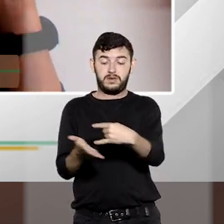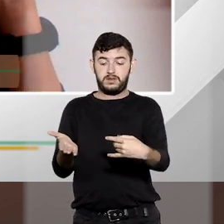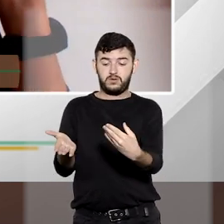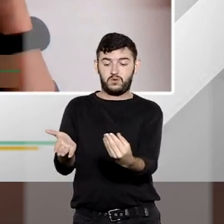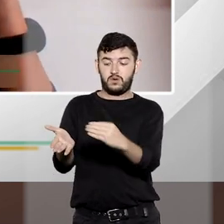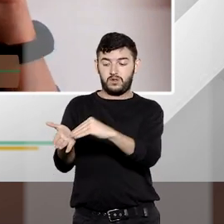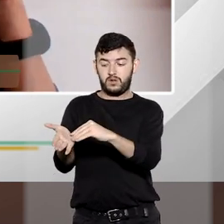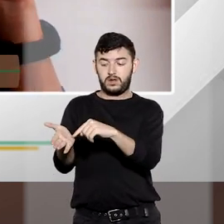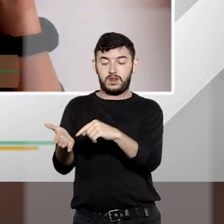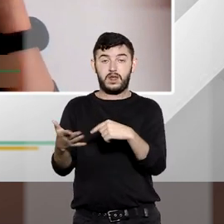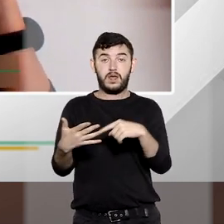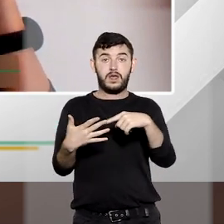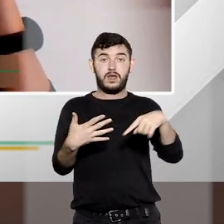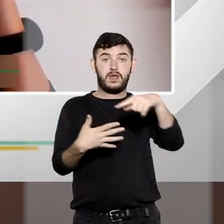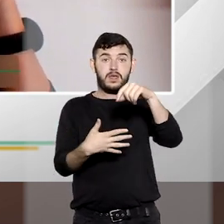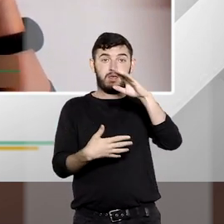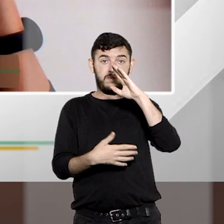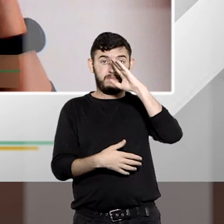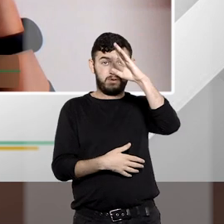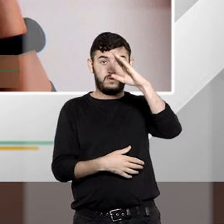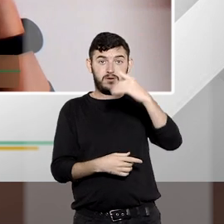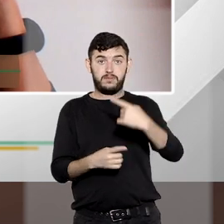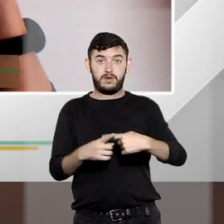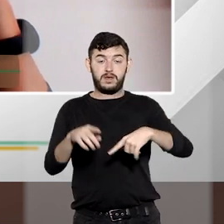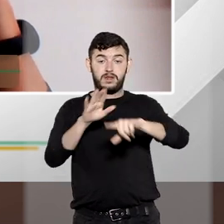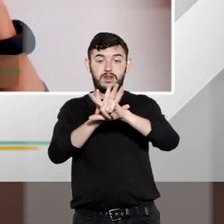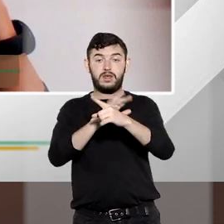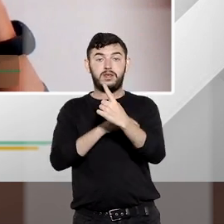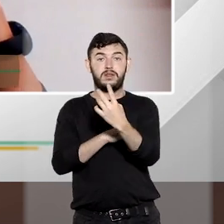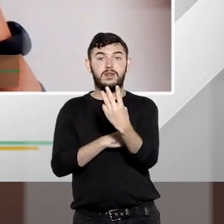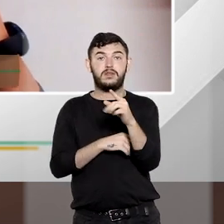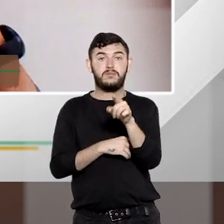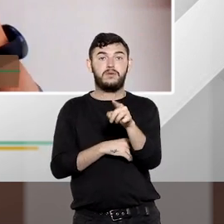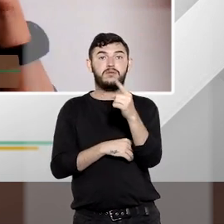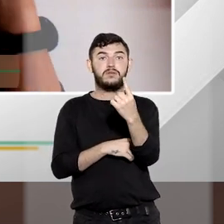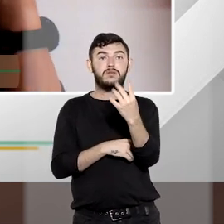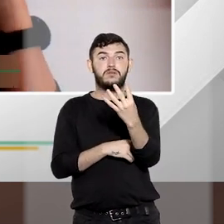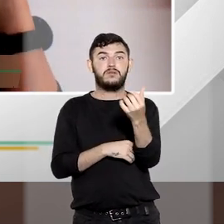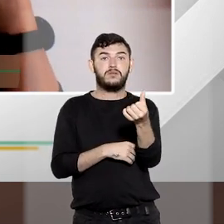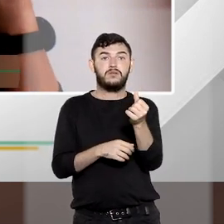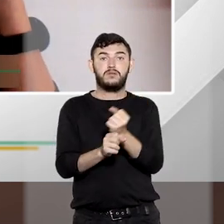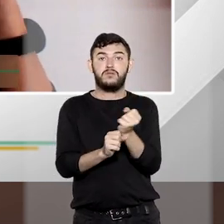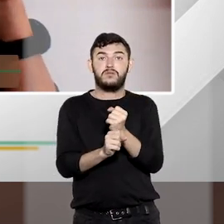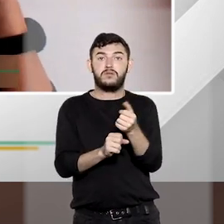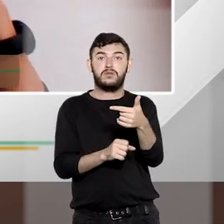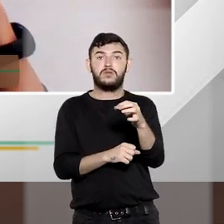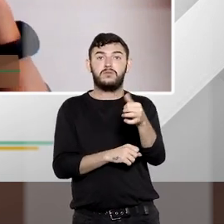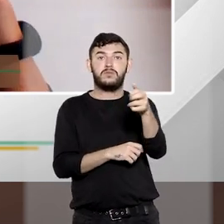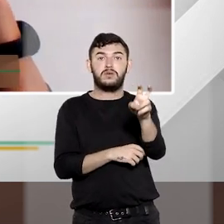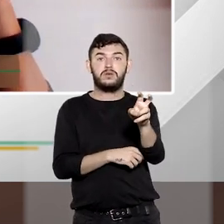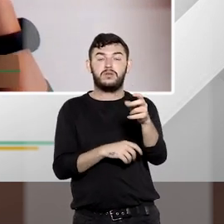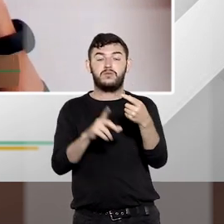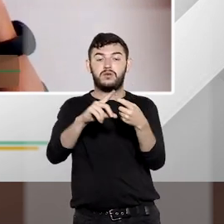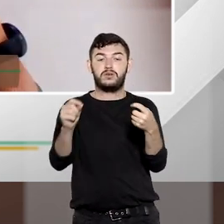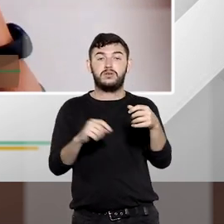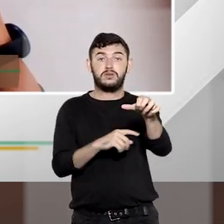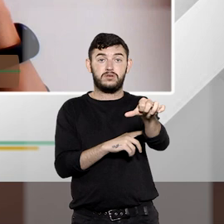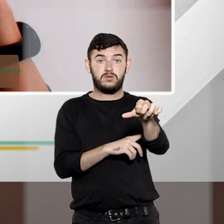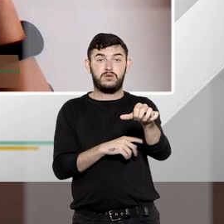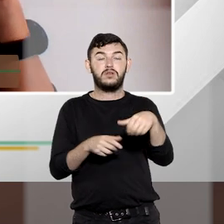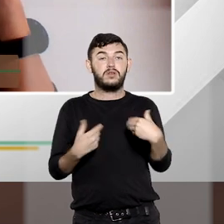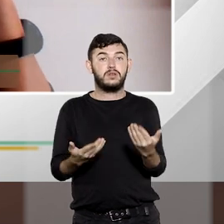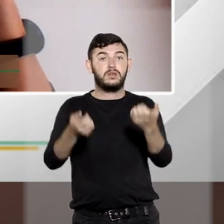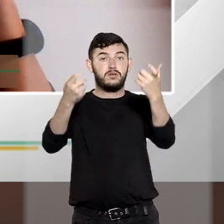ali prioridade conforme a Lei 3.146 de 2015, artigo 9º, e